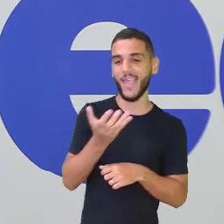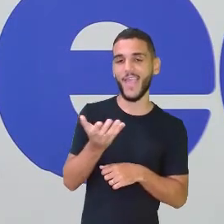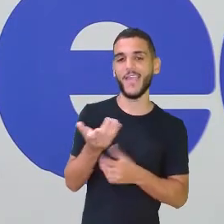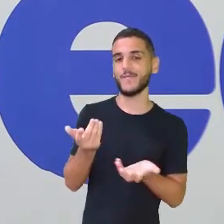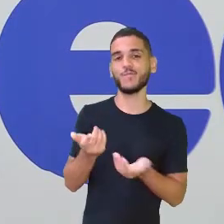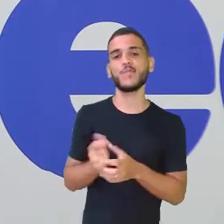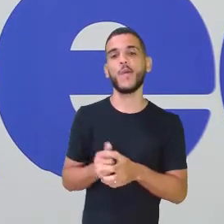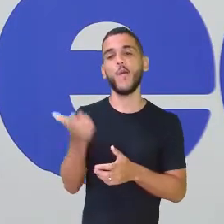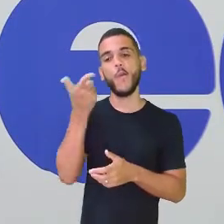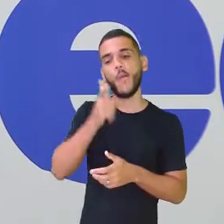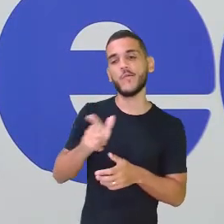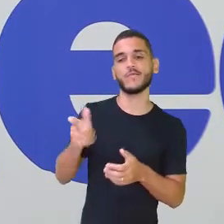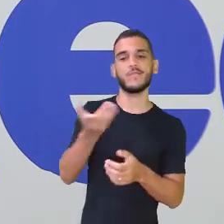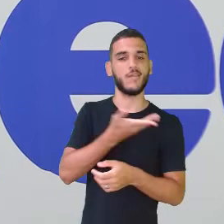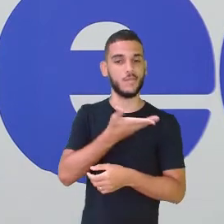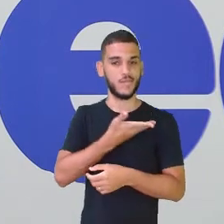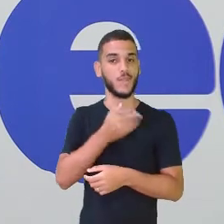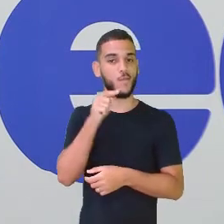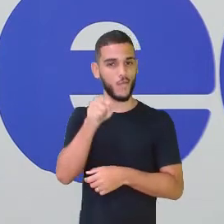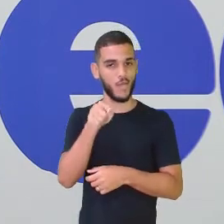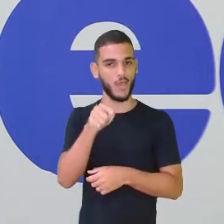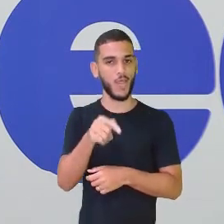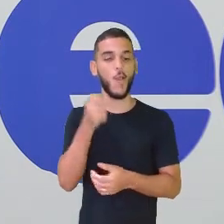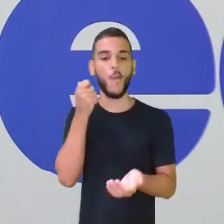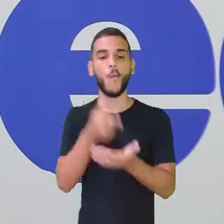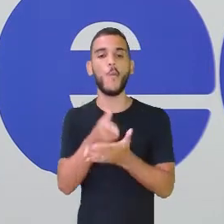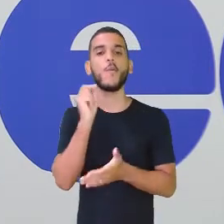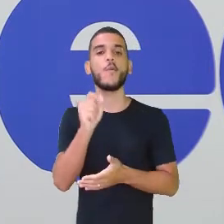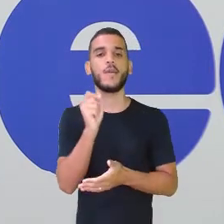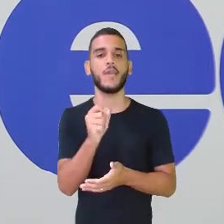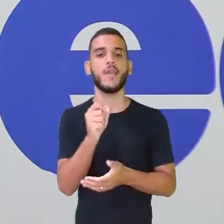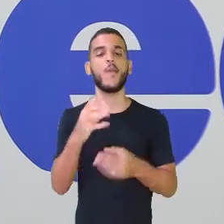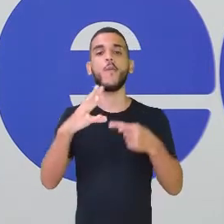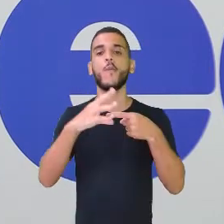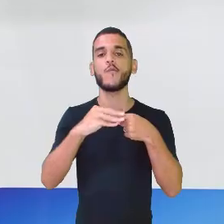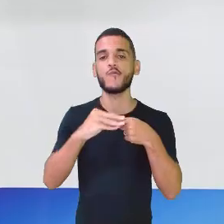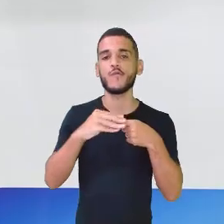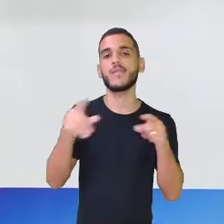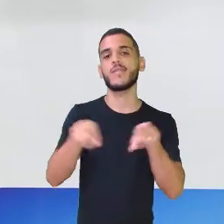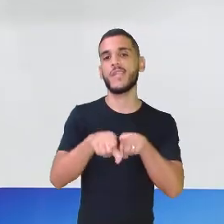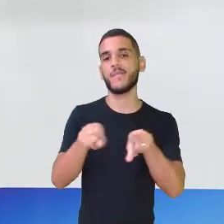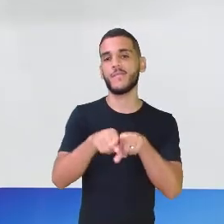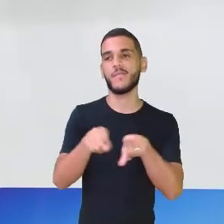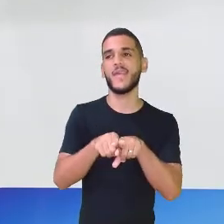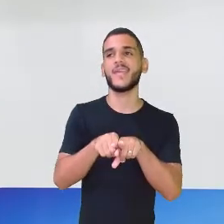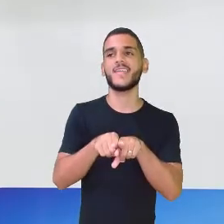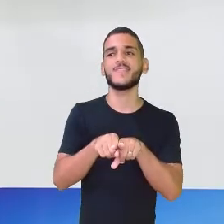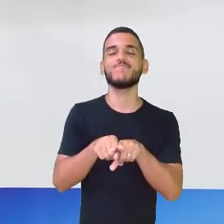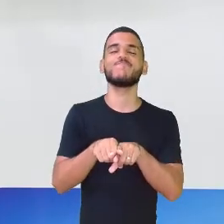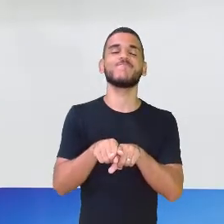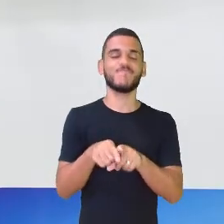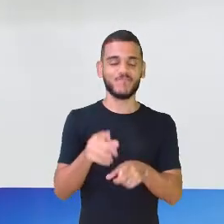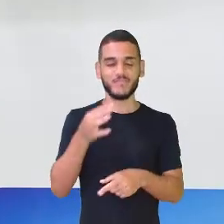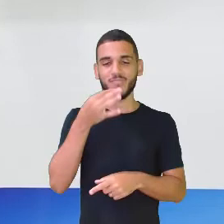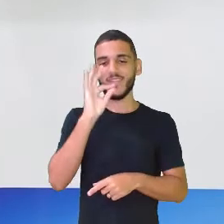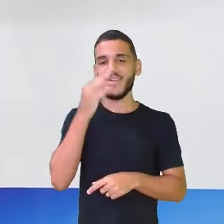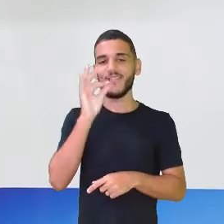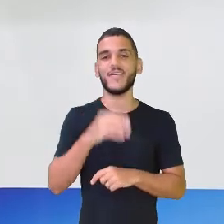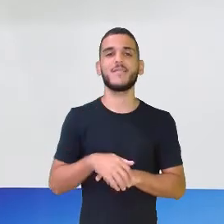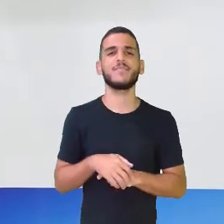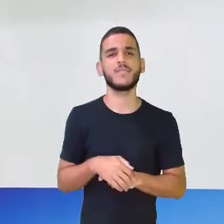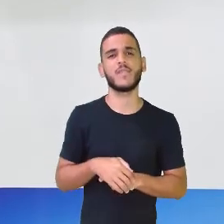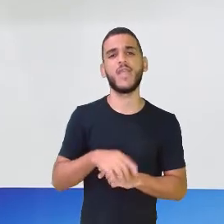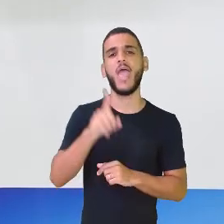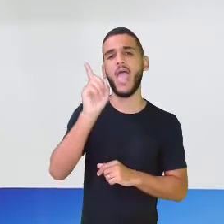uma coxinha para ela e um bom café. Não tem erro. Não Vão tem por erro. mim. Não tem. E bom que é uma comida barata, né, professora? Barata